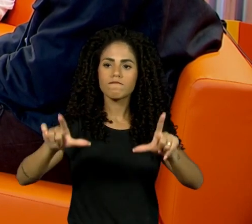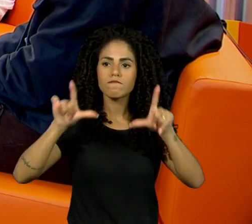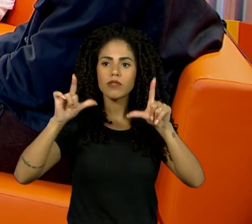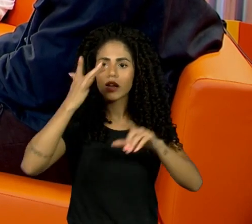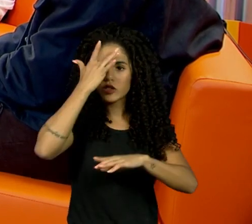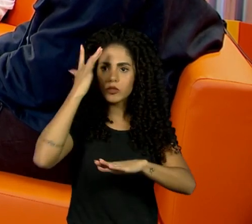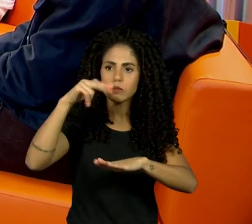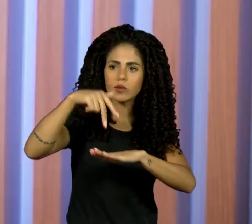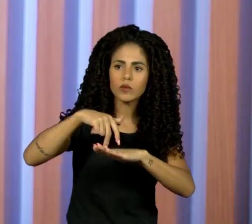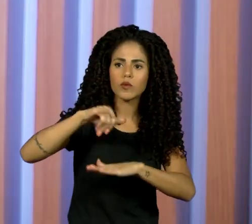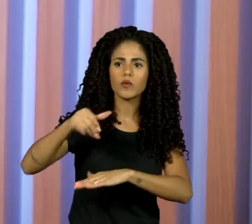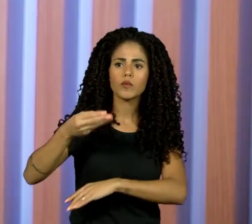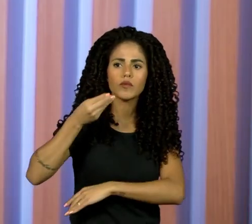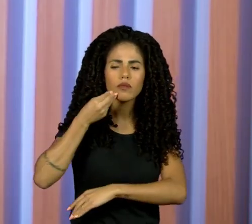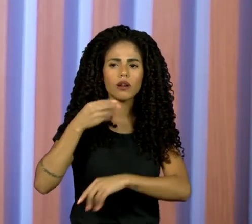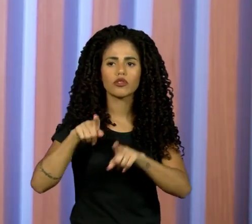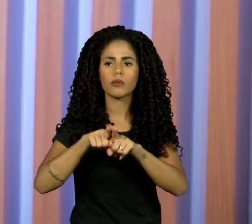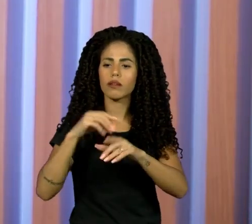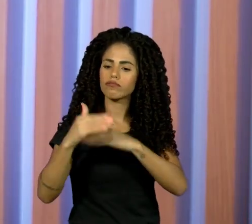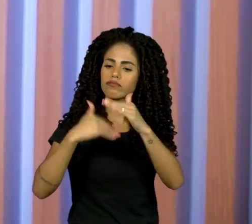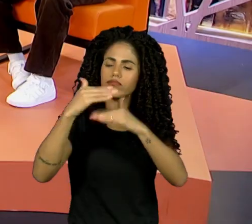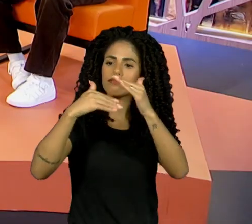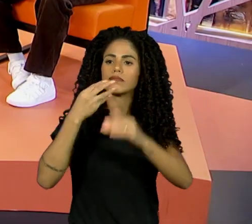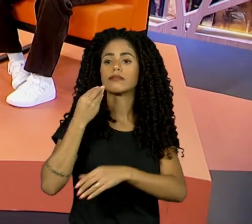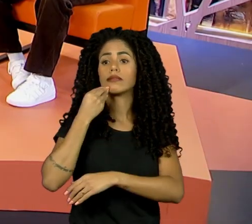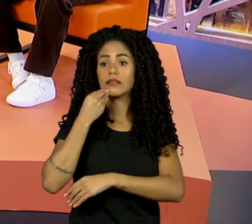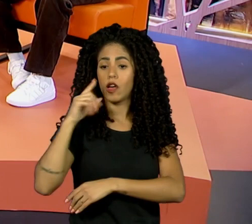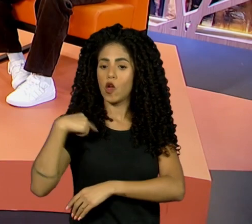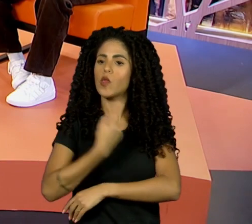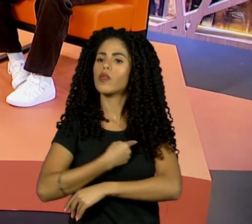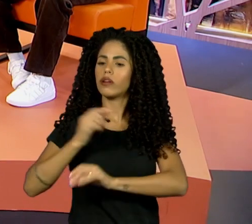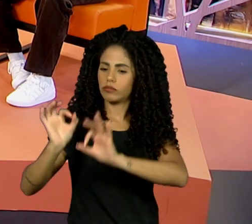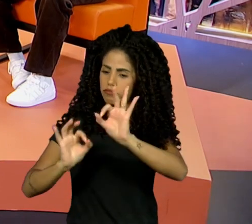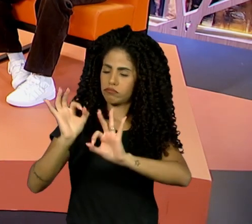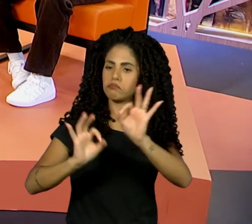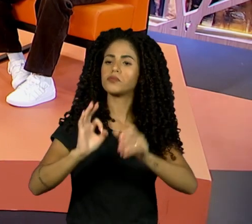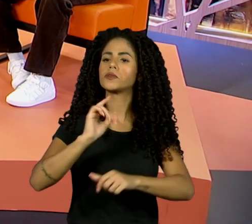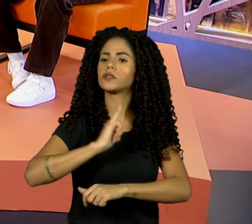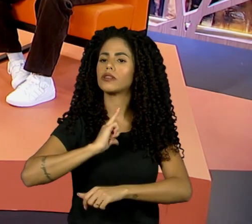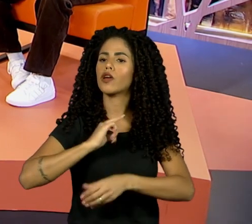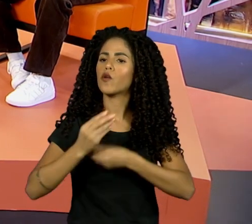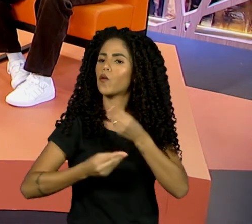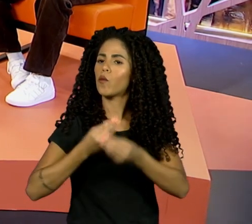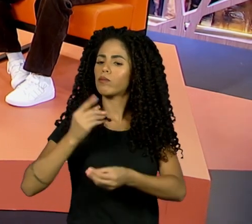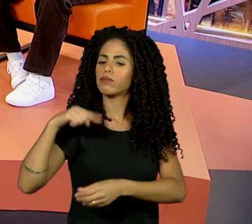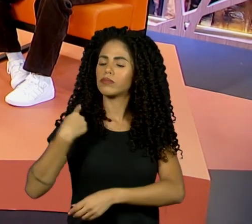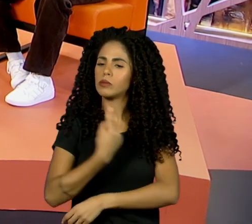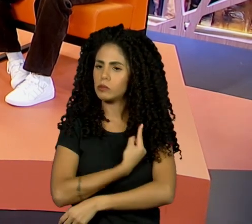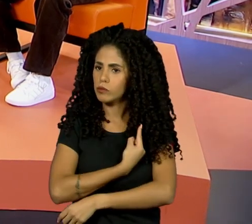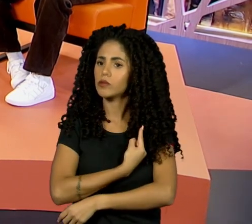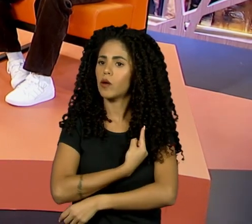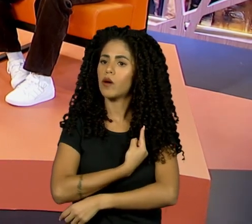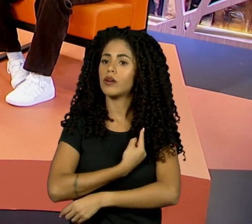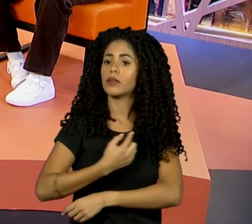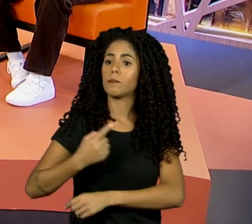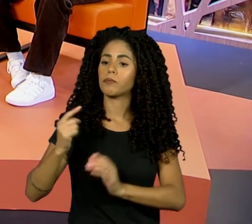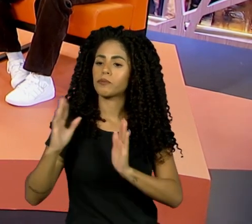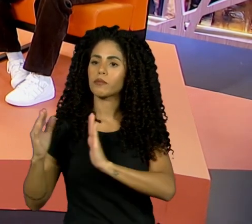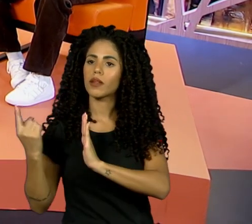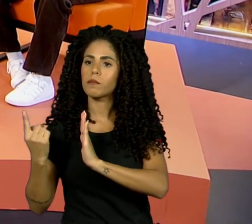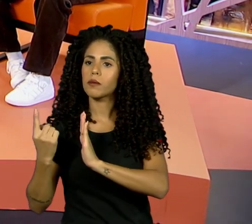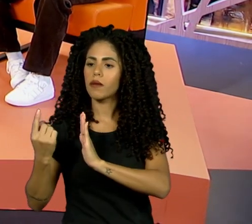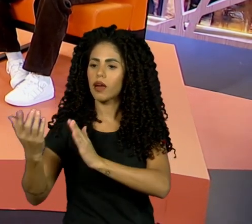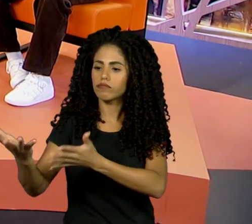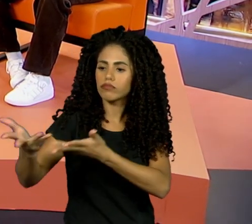mais oportunidades e, principalmente, desenvolvimento. A gente tem algumas frentes de trabalho, onde a gente atua... A primeira frente é com o